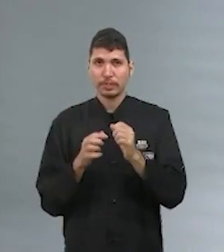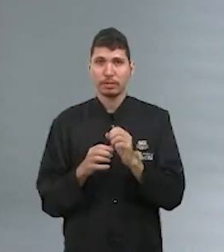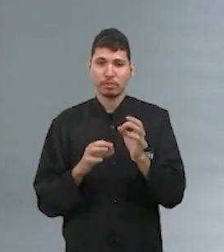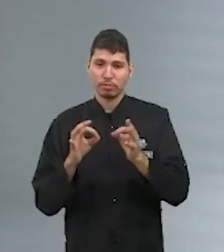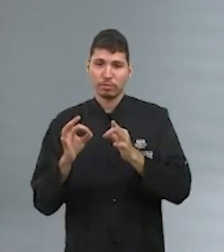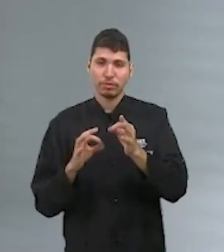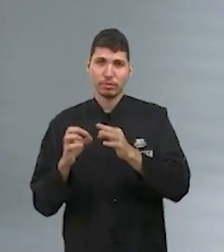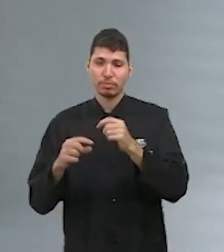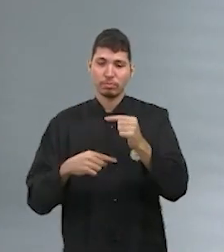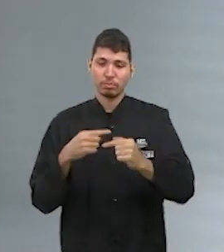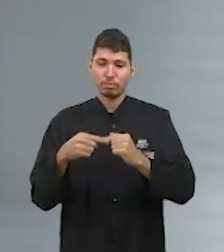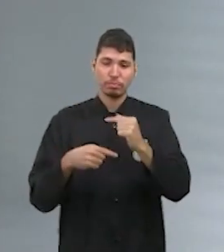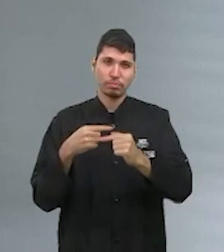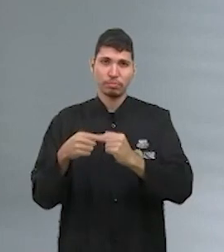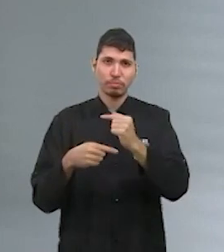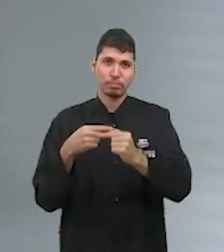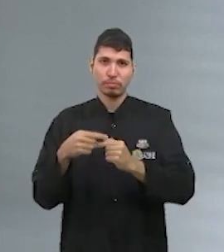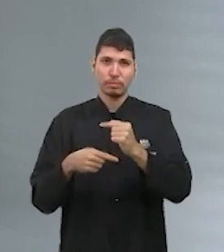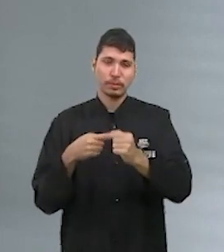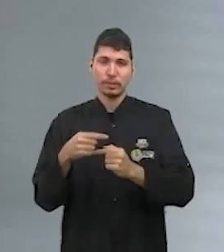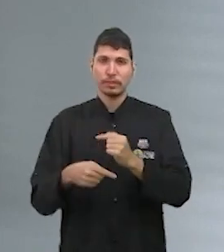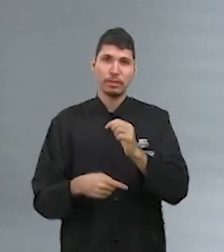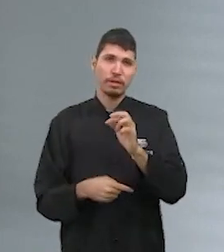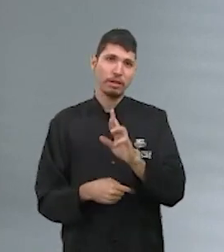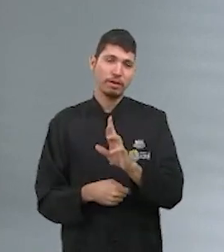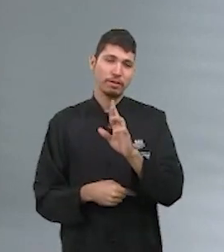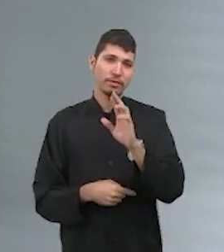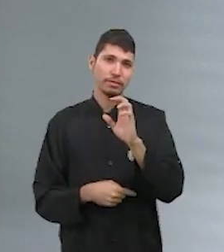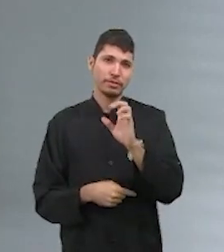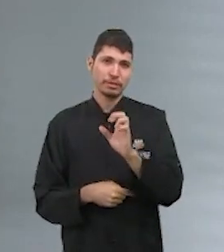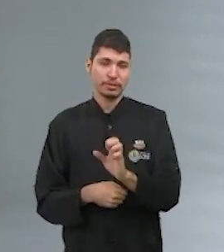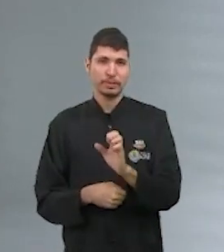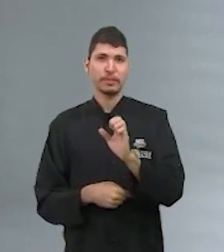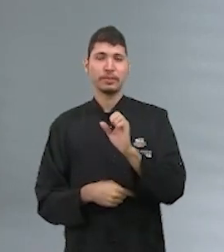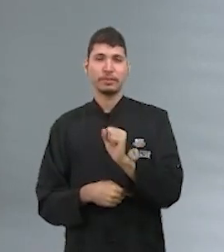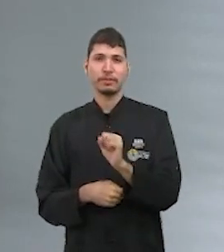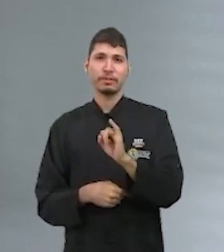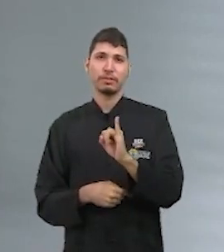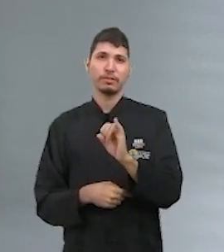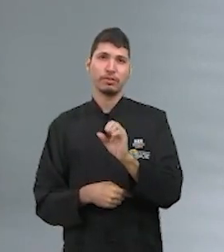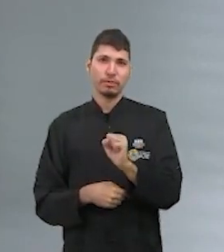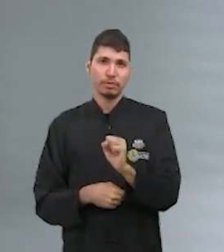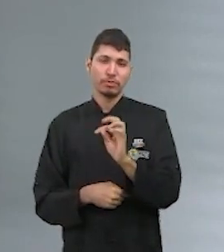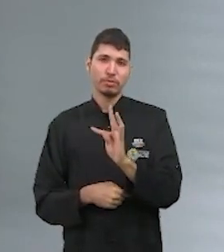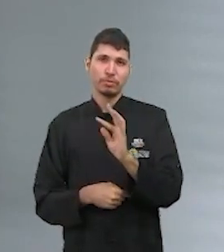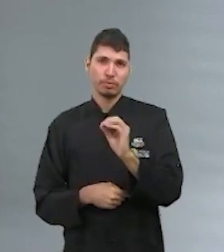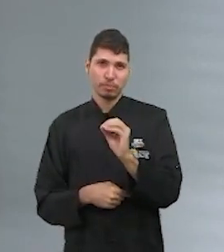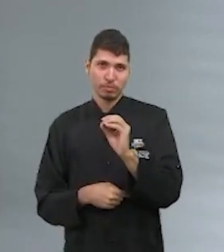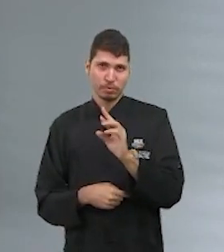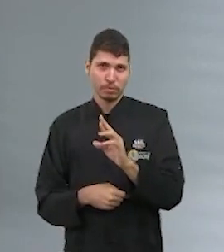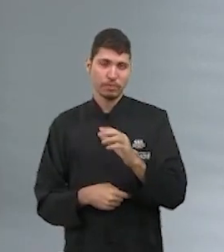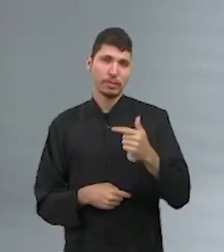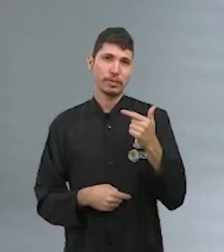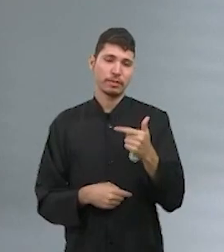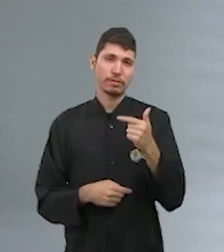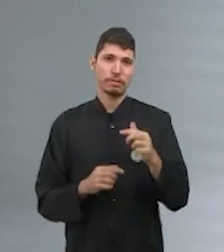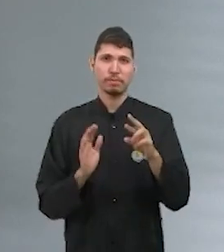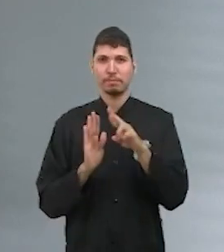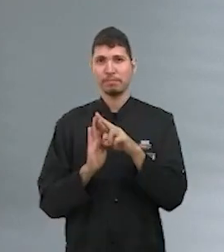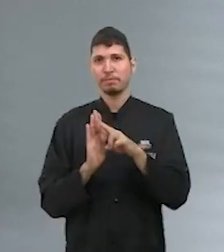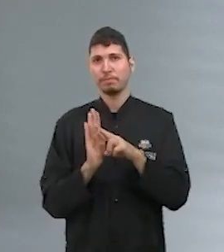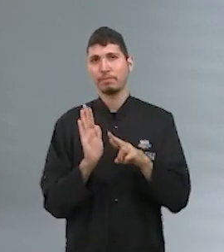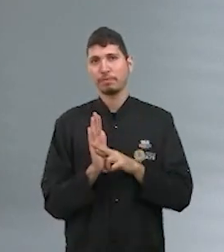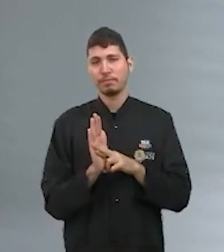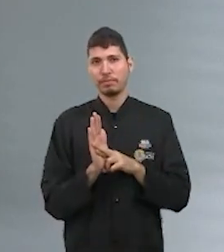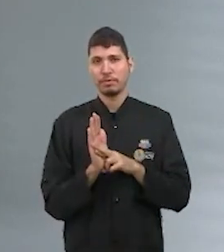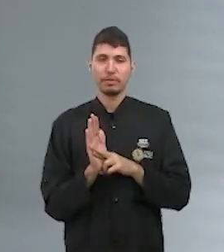resistores, ok? Aqui eu vou dar uma pincelada porque ele também está trazendo a segunda lei de Ohm, tá?